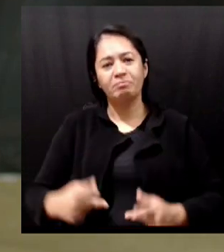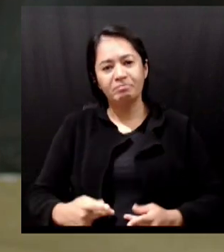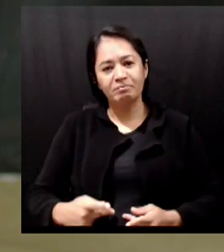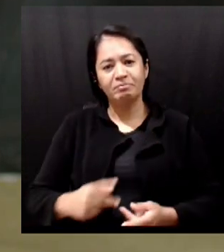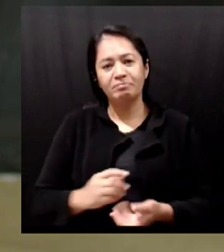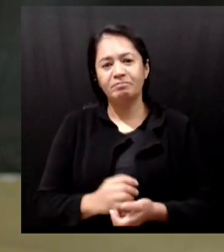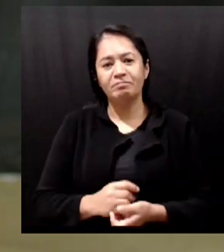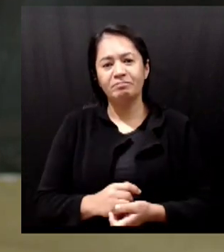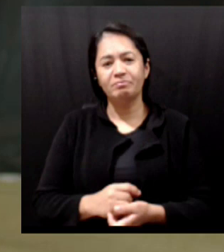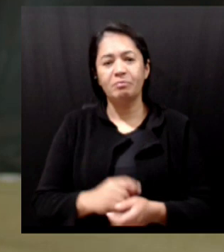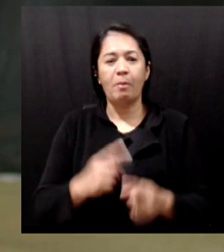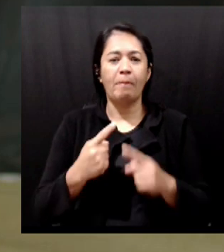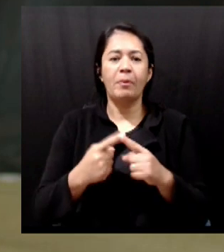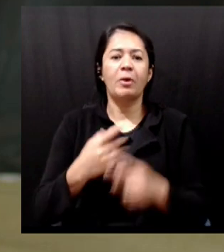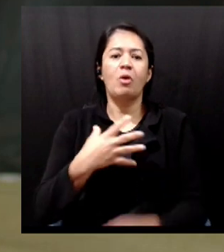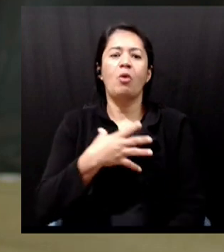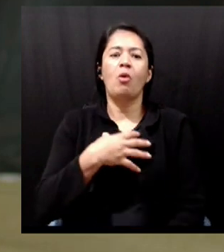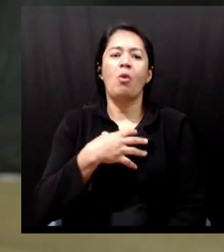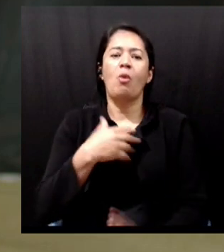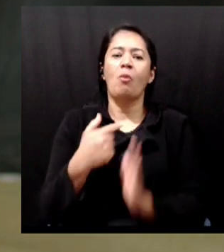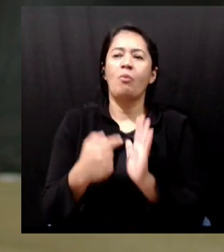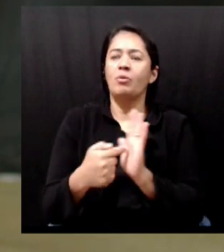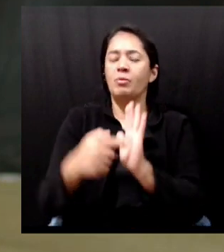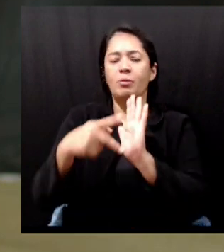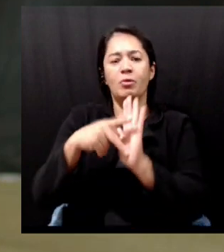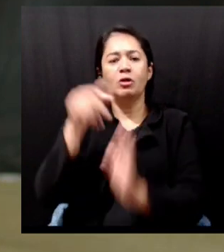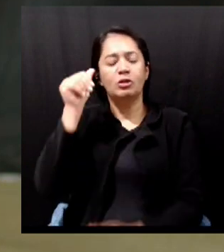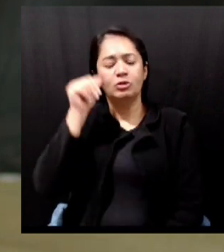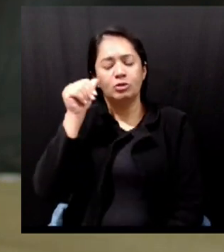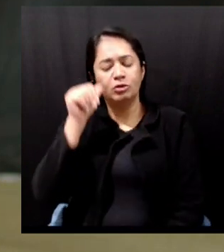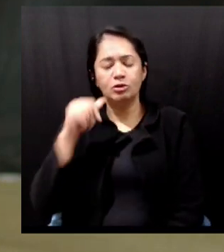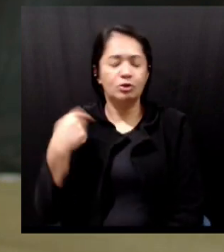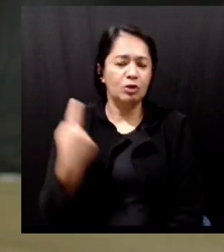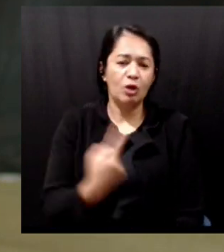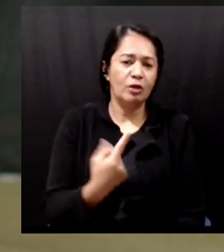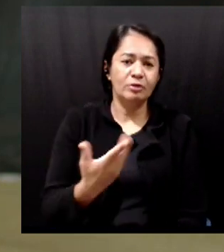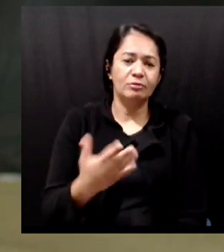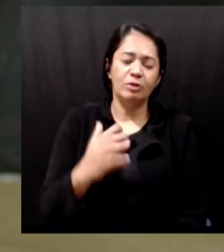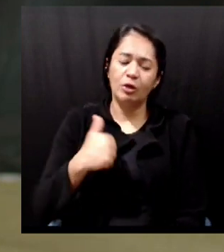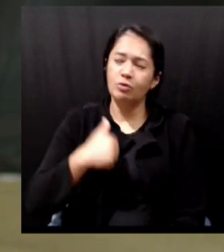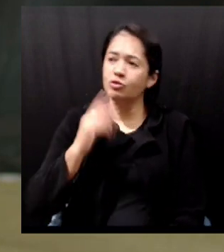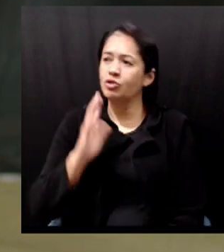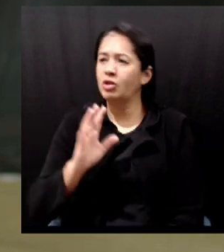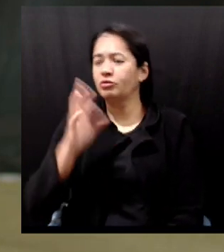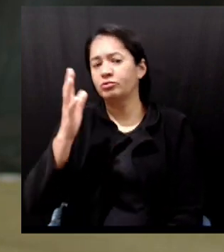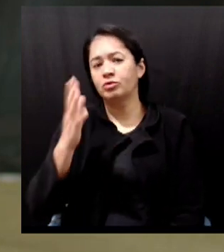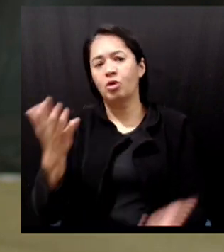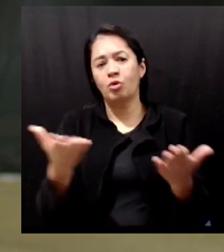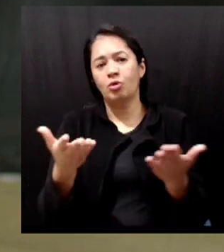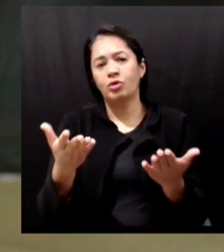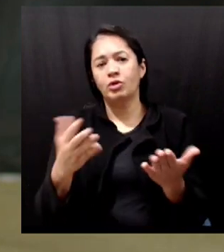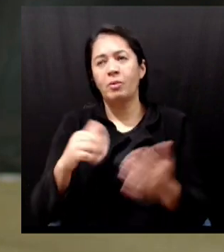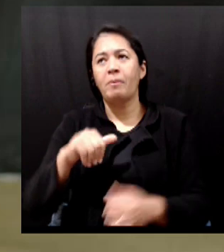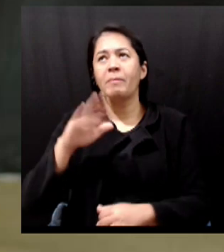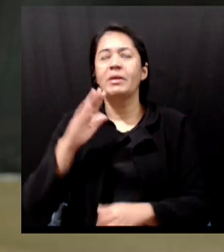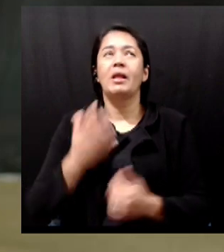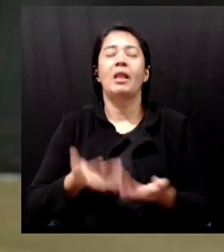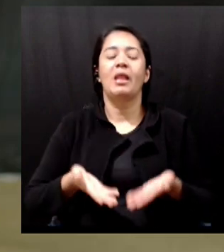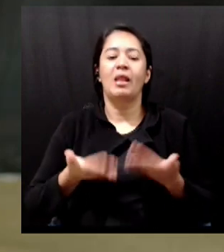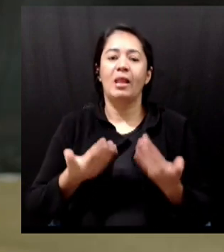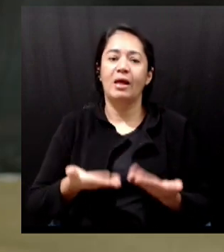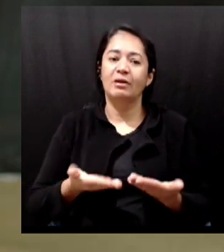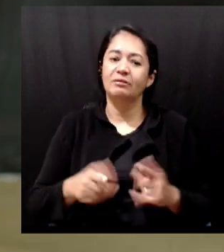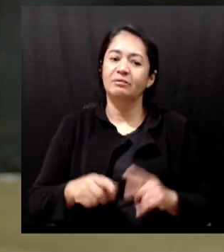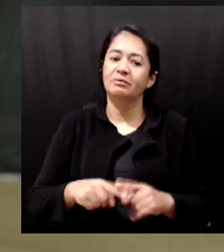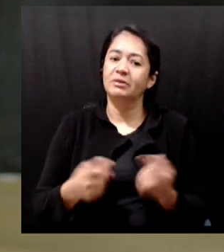assim das mulheres, de nós mulheres. Eu já passei por isso, hoje eu acho que estou mais leve, mas